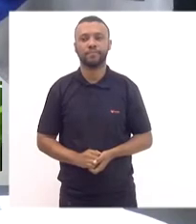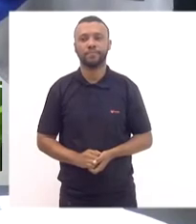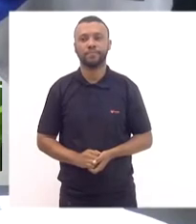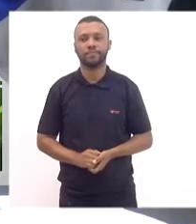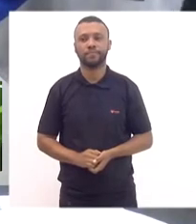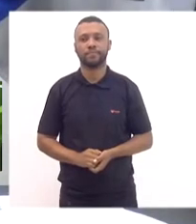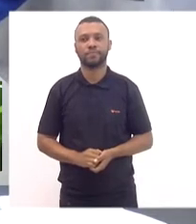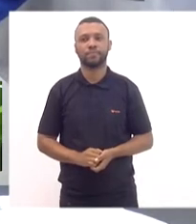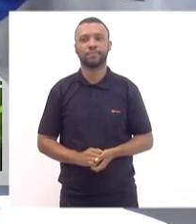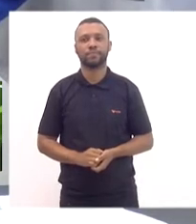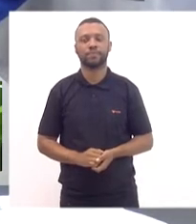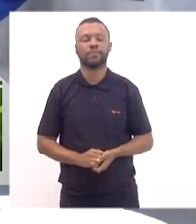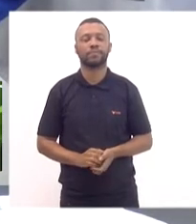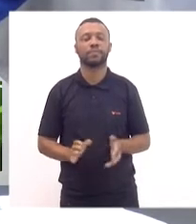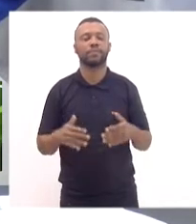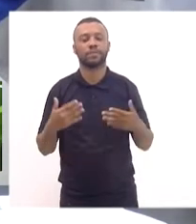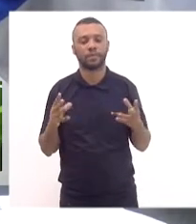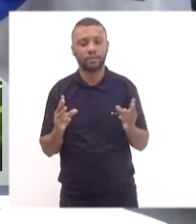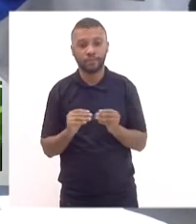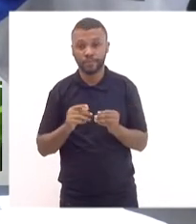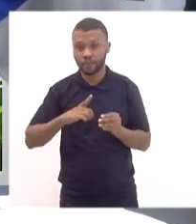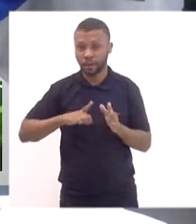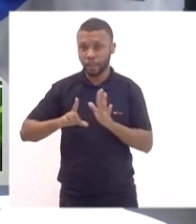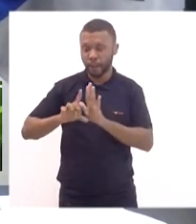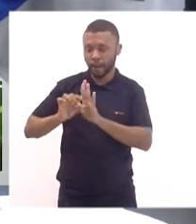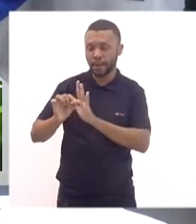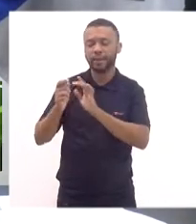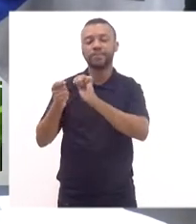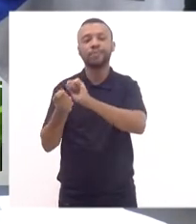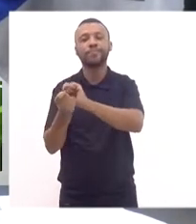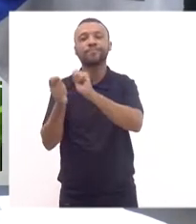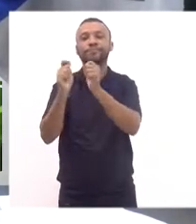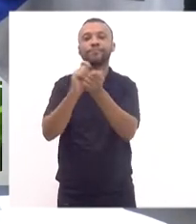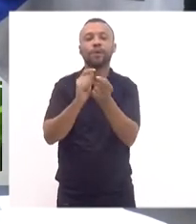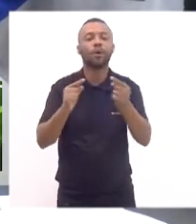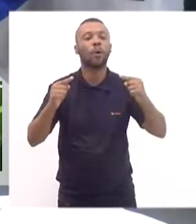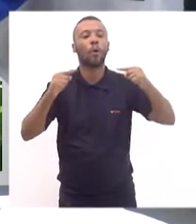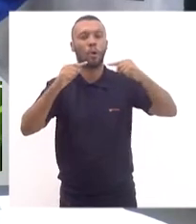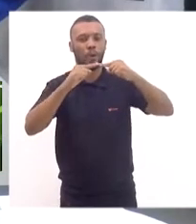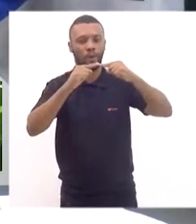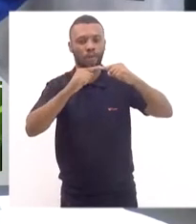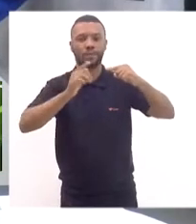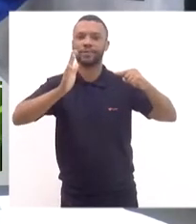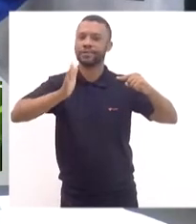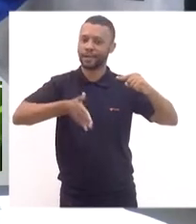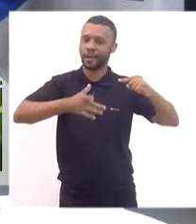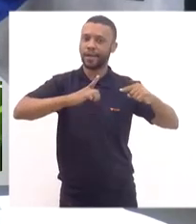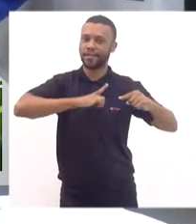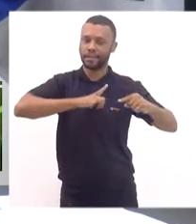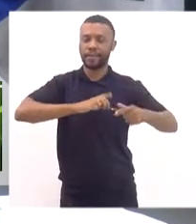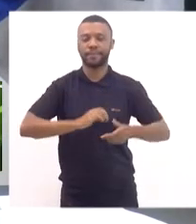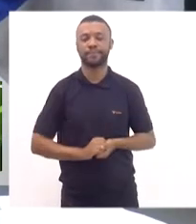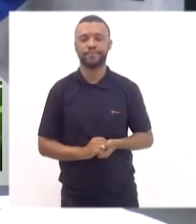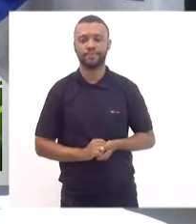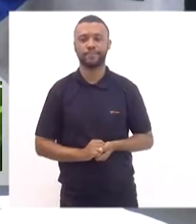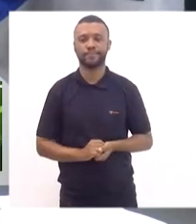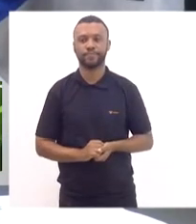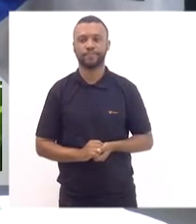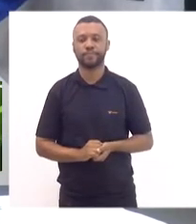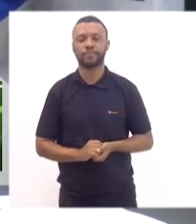Ora, se já existe uma lei de conformidade, ou